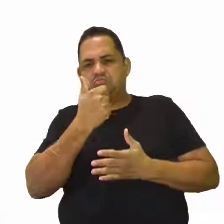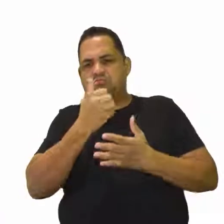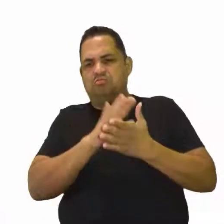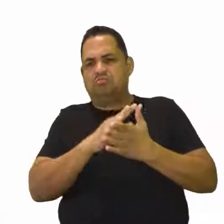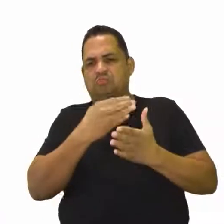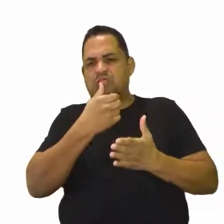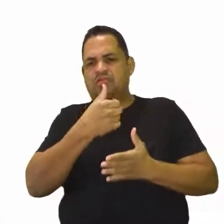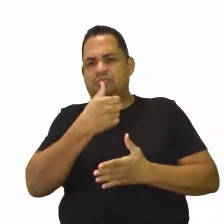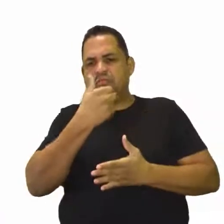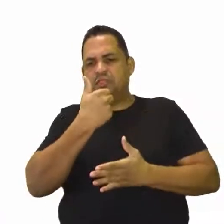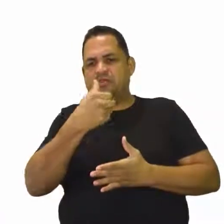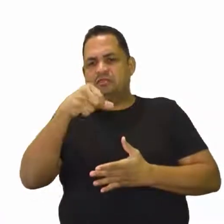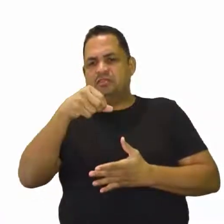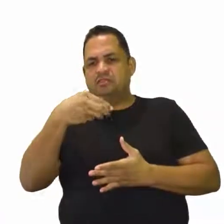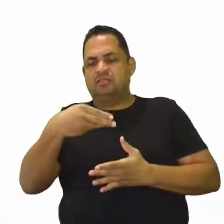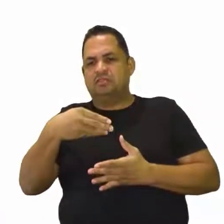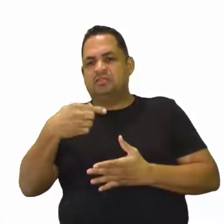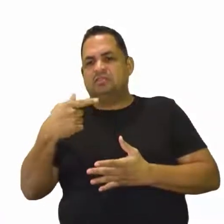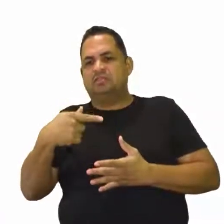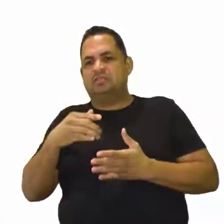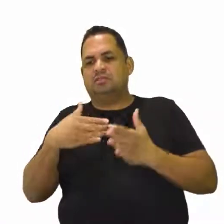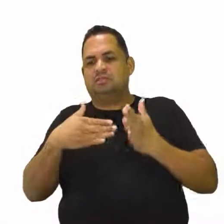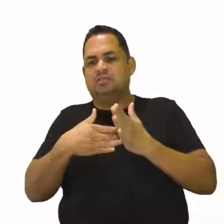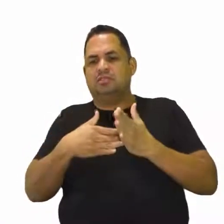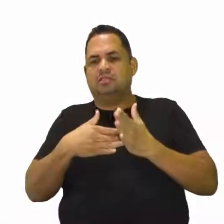de 1937 até